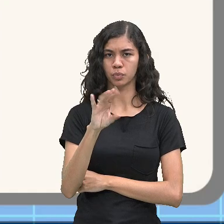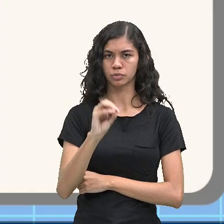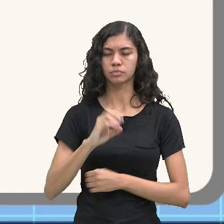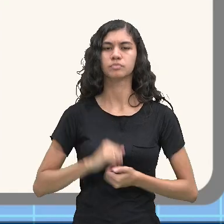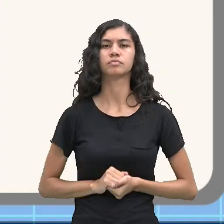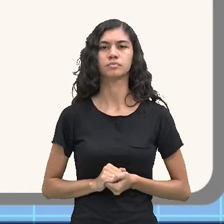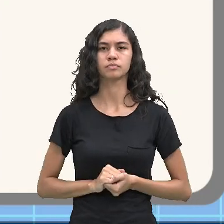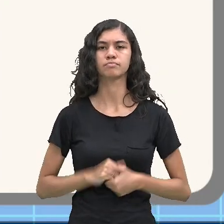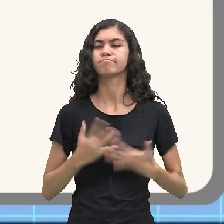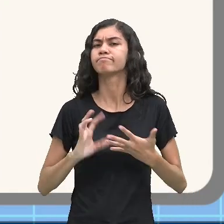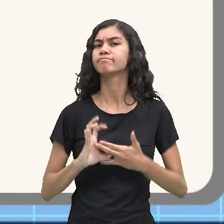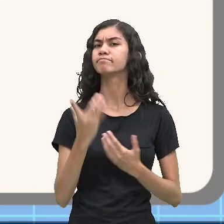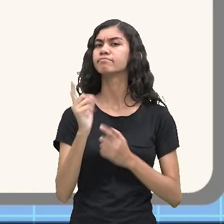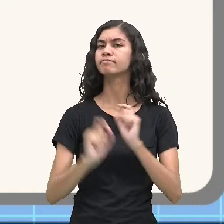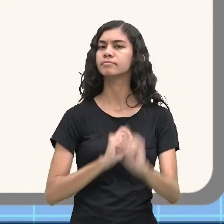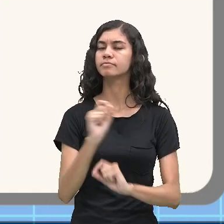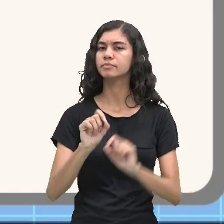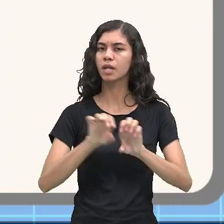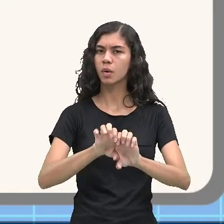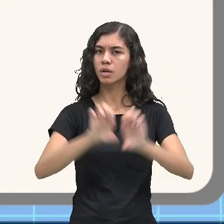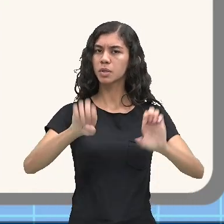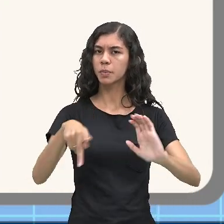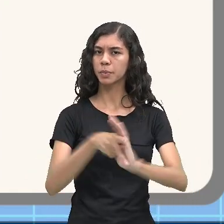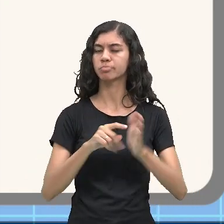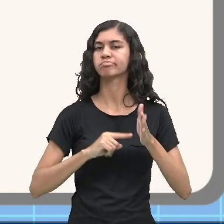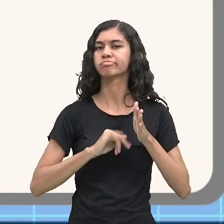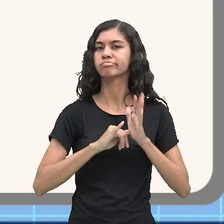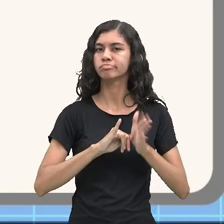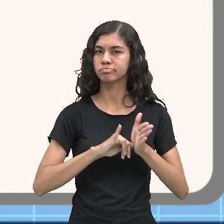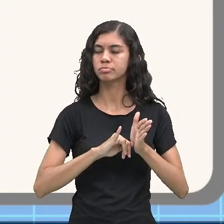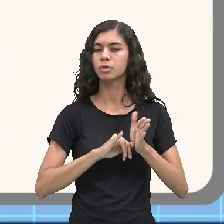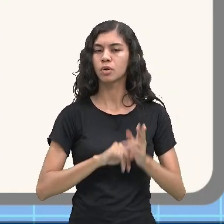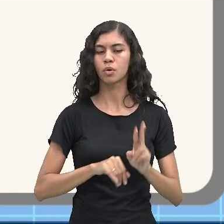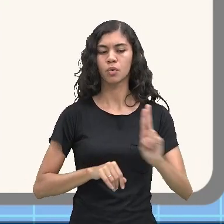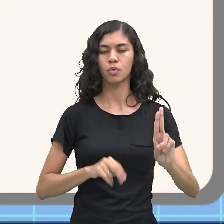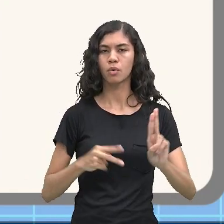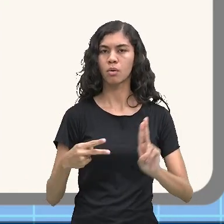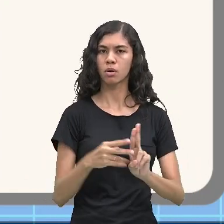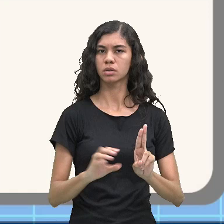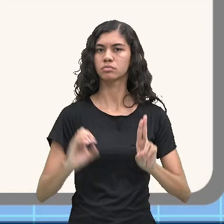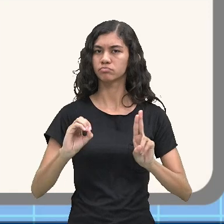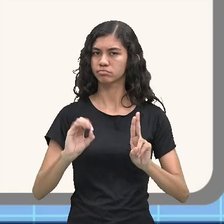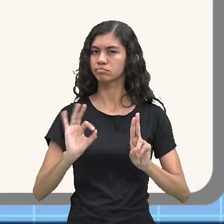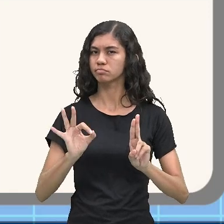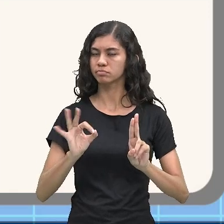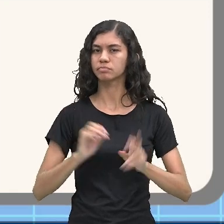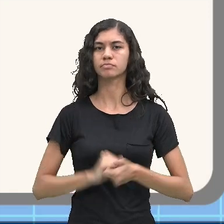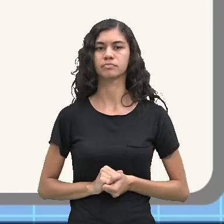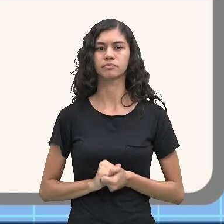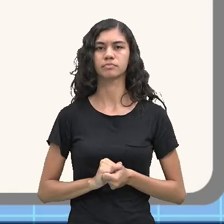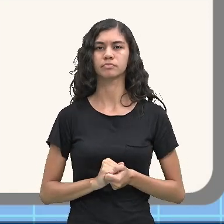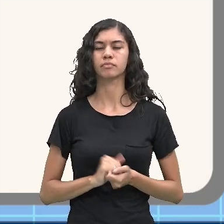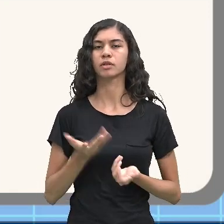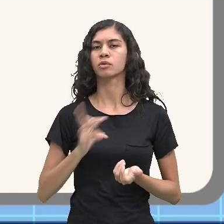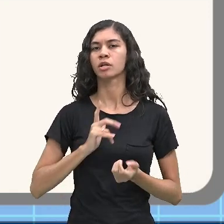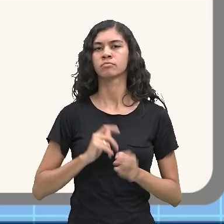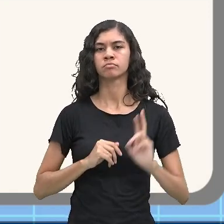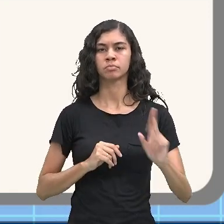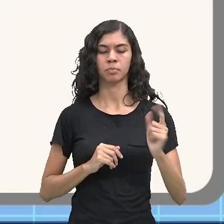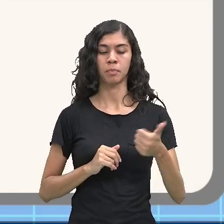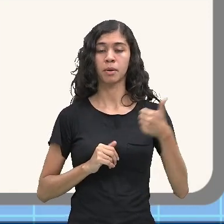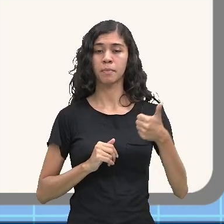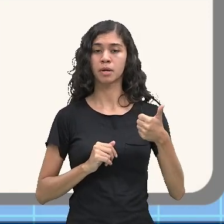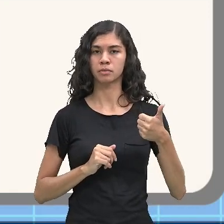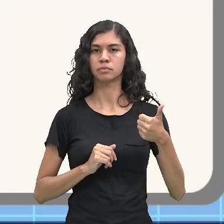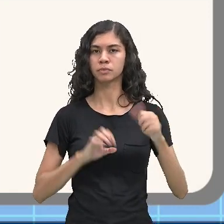o que acontece? Lá na equação do gerador, nosso U vai ser igual a zero. De modo que eu vou obter dois resultados. O primeiro, lá